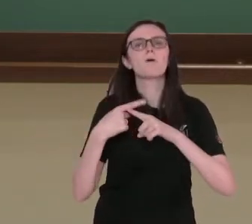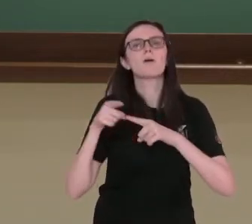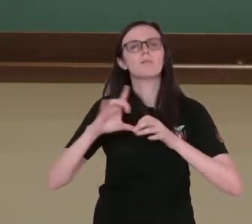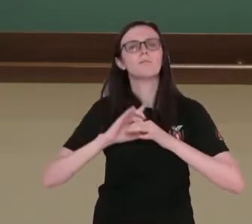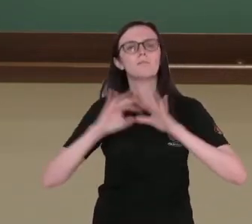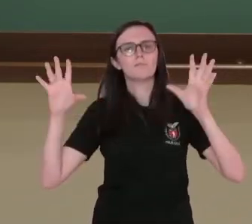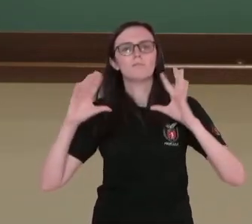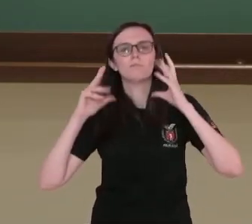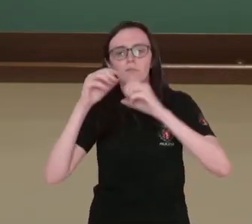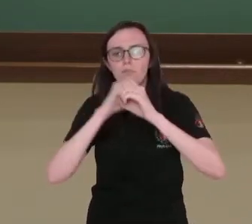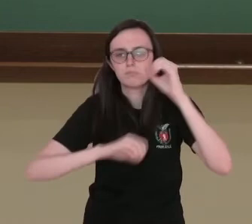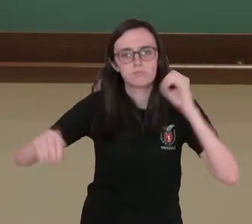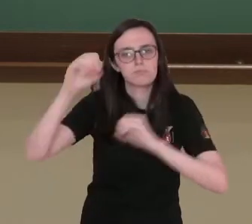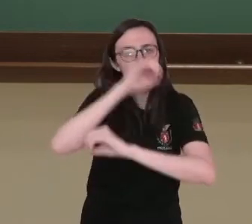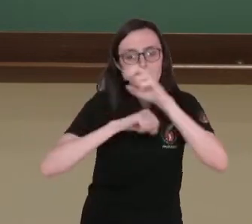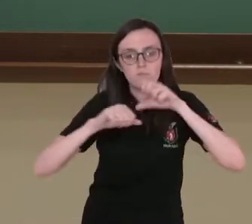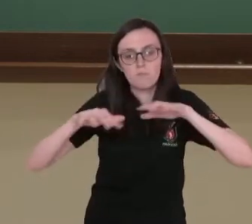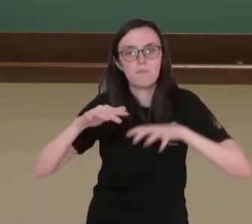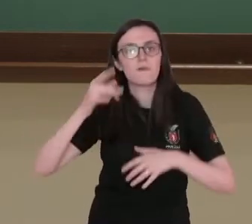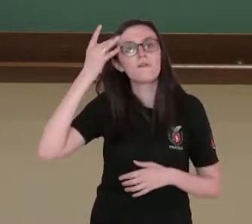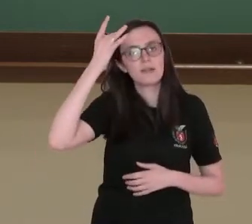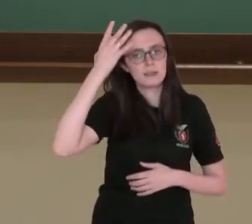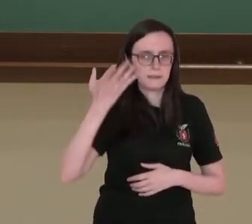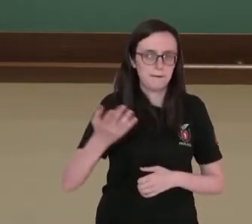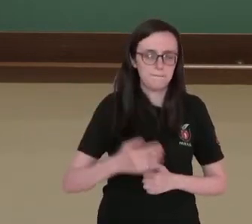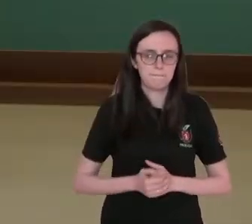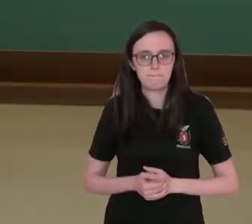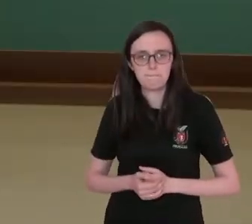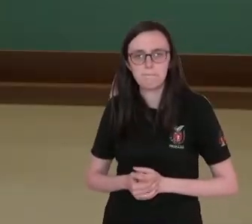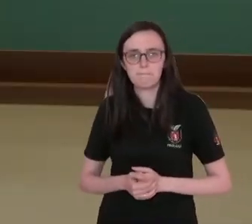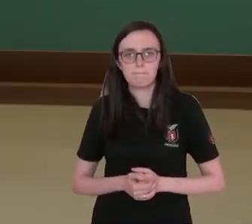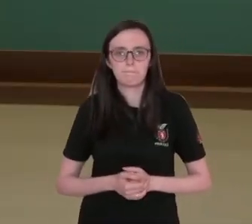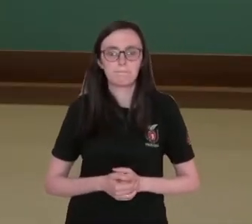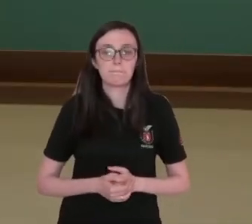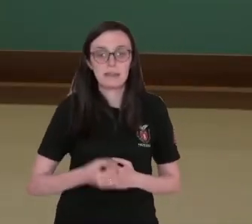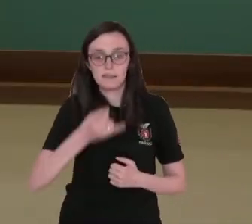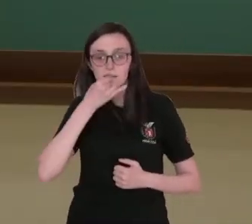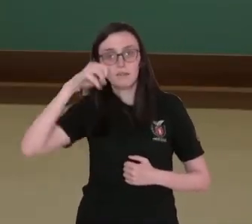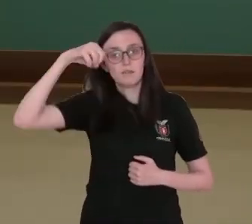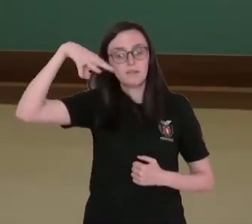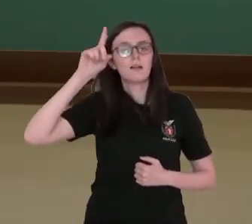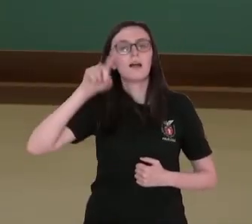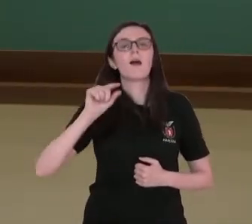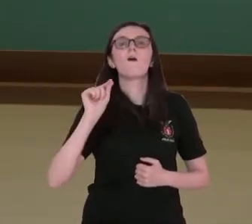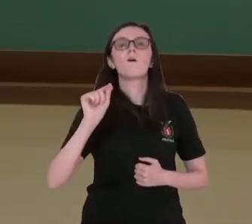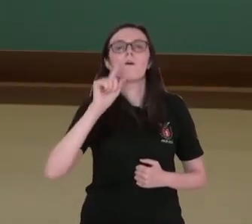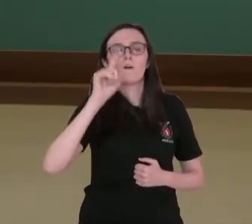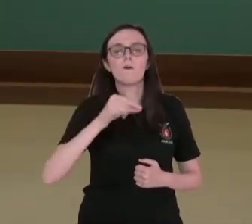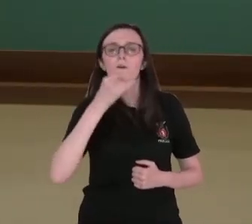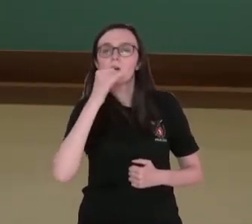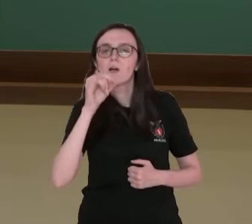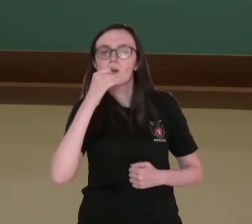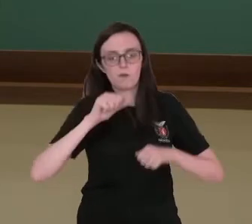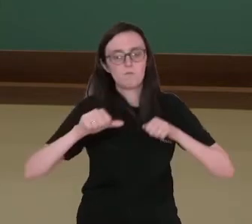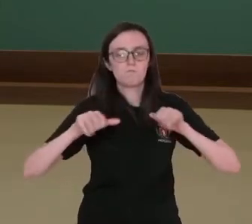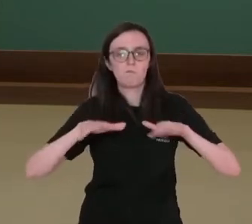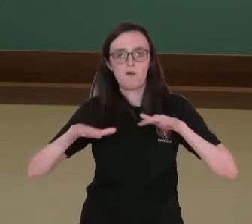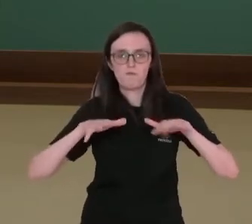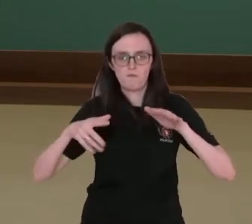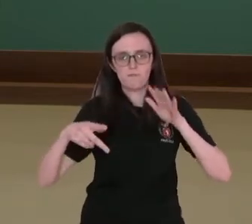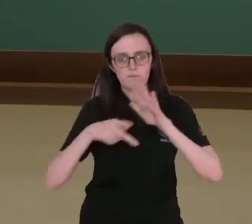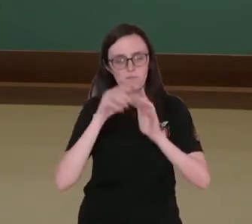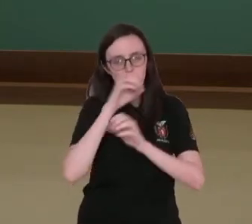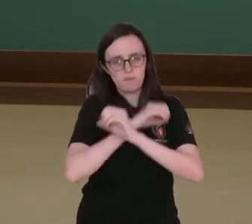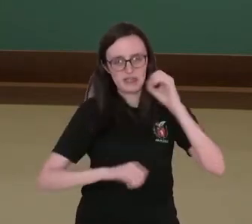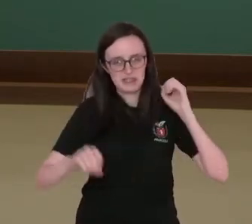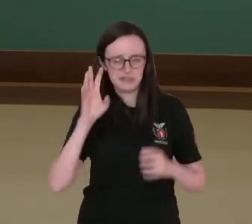permitem que os elétrons se movimentem com certa facilidade. Então, a energia elétrica nada mais é do que a energia do movimento dos